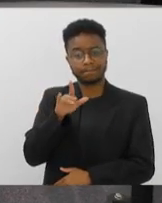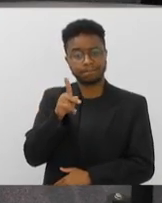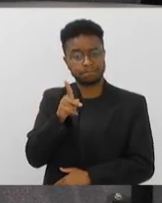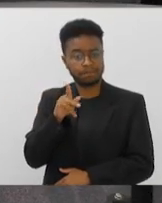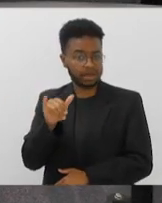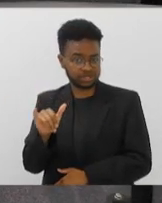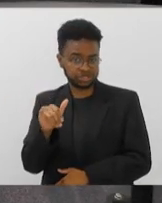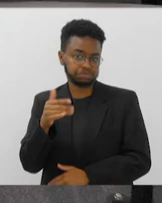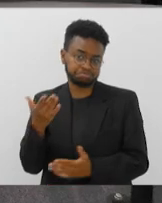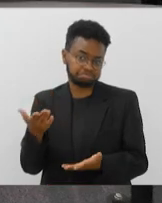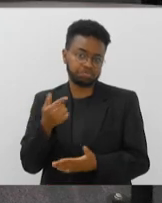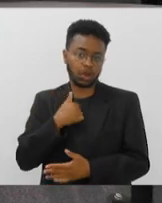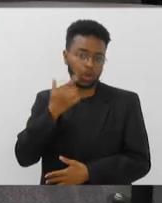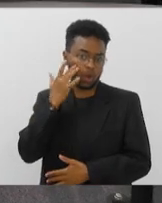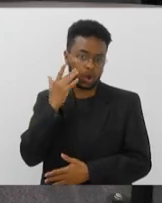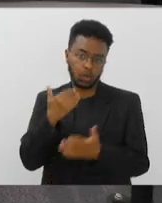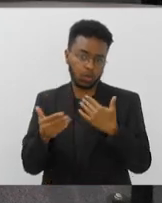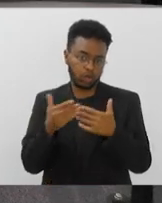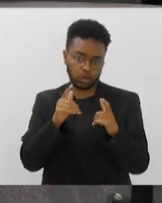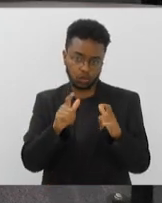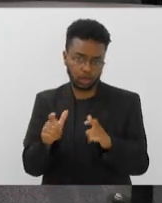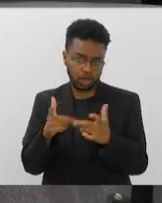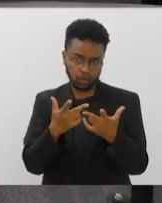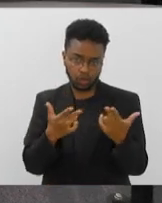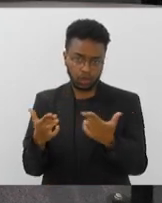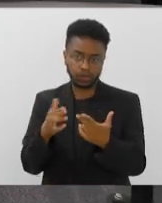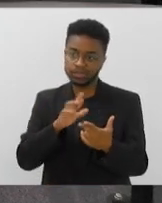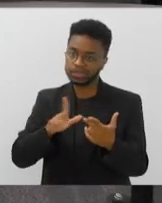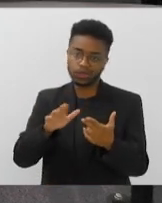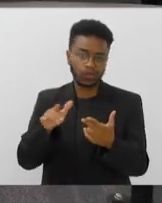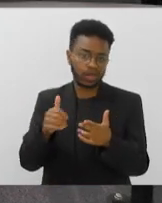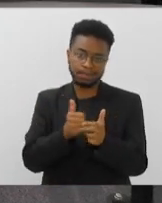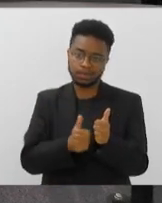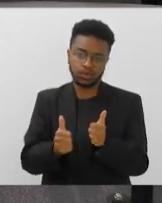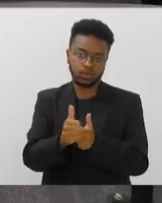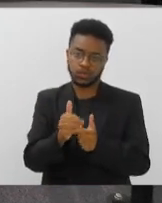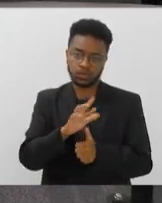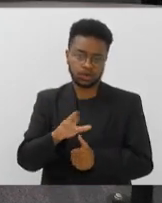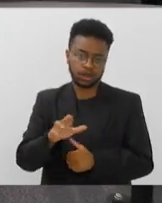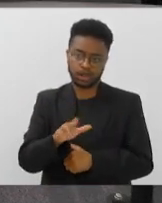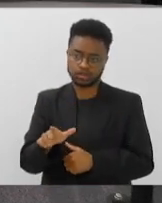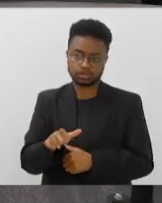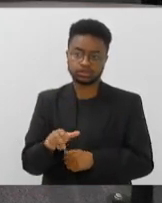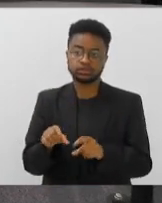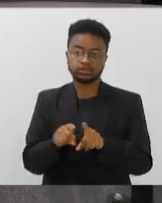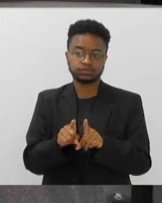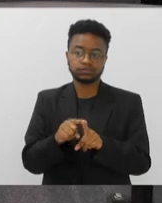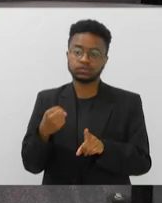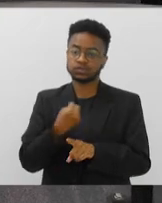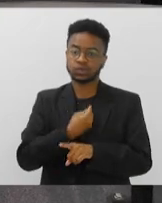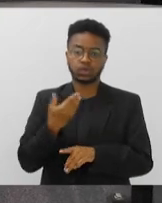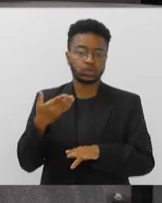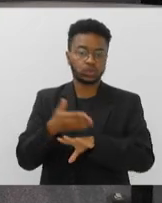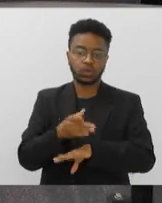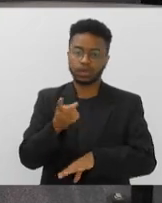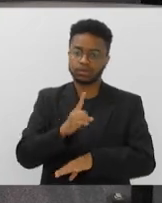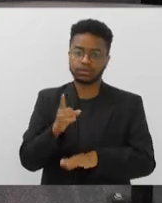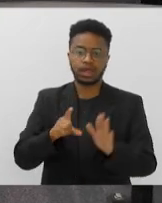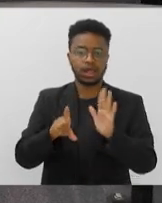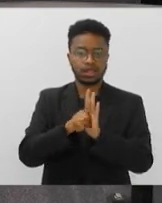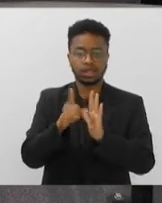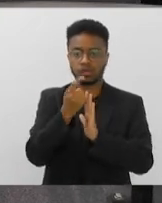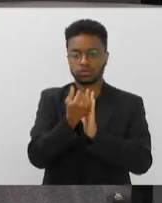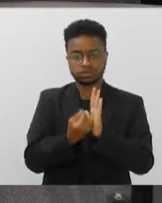em qualquer né lugar é assim não é prioridade inclusive não participamos da lei de eh orçamentário dos